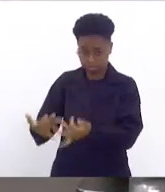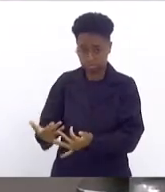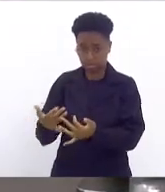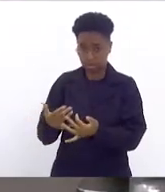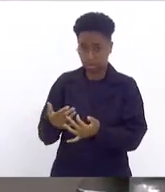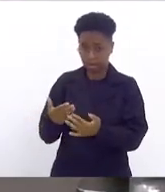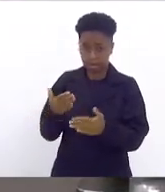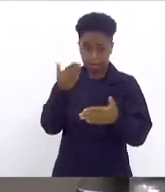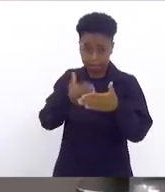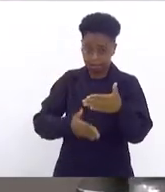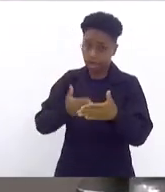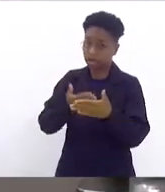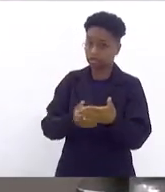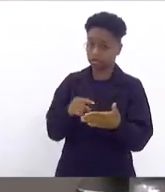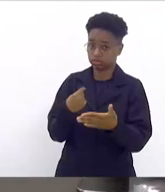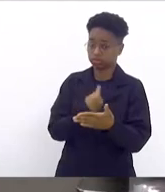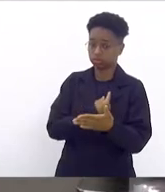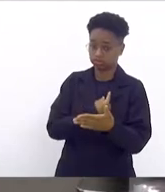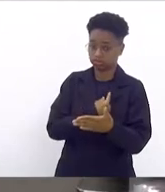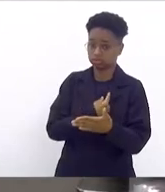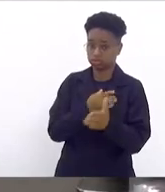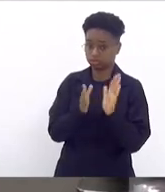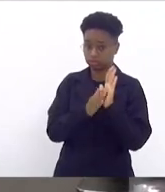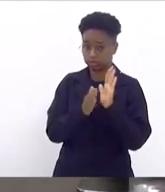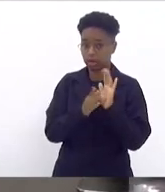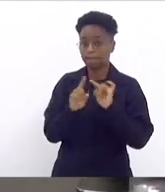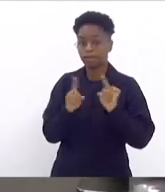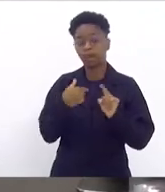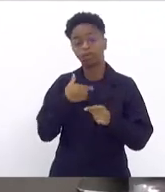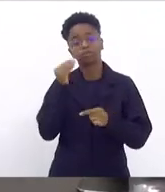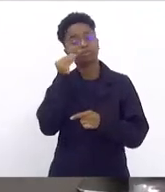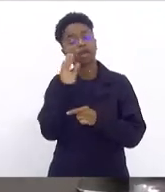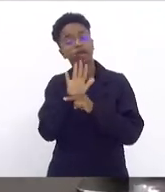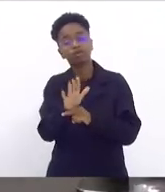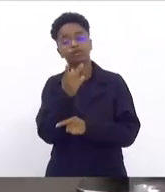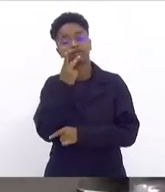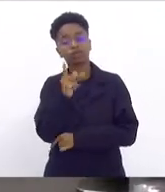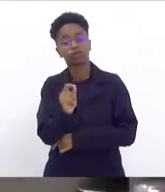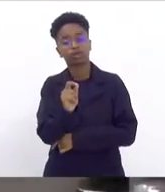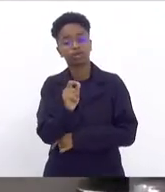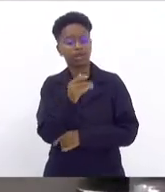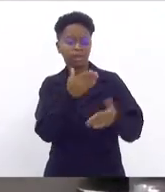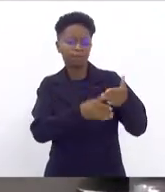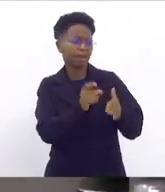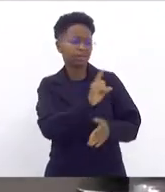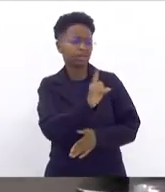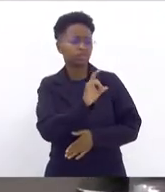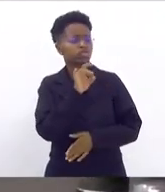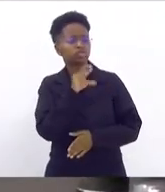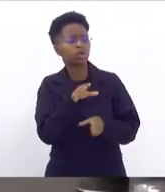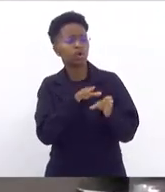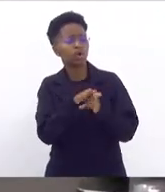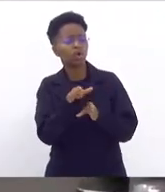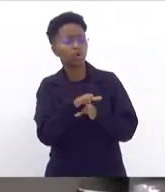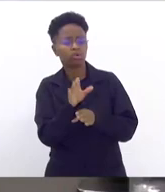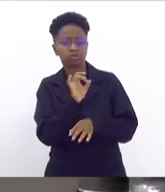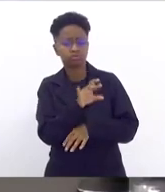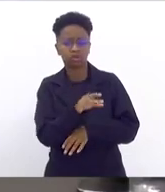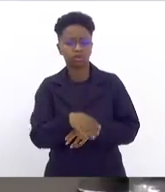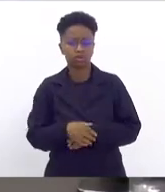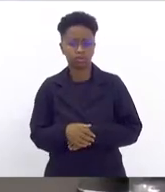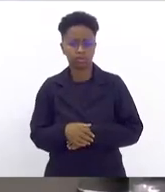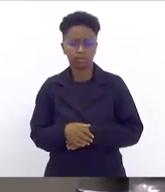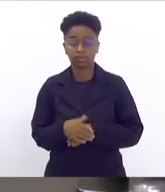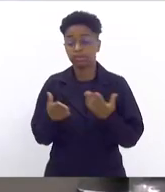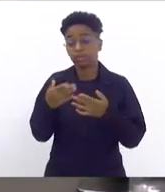o nosso encaminhamento. Mas eu queria colaborar dizendo o seguinte... Não, trava, é consultivo apenas. É consultivo, não, eu estou dizendo assim, é consultivo,